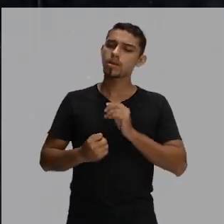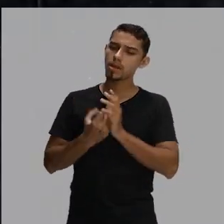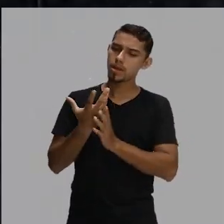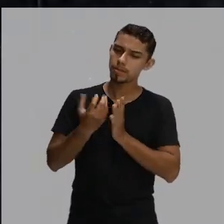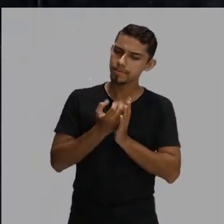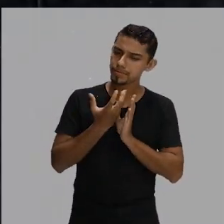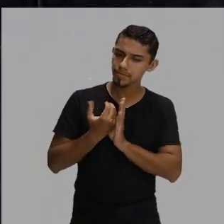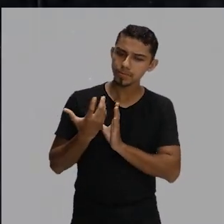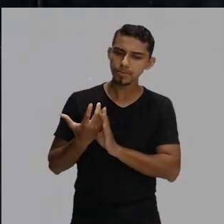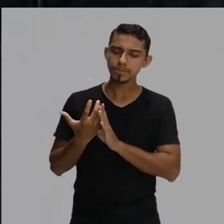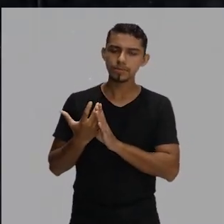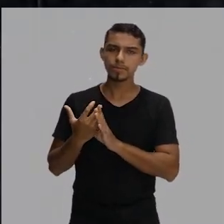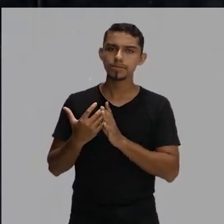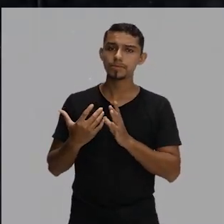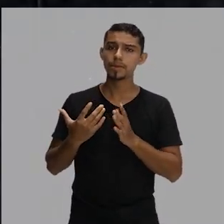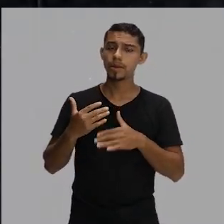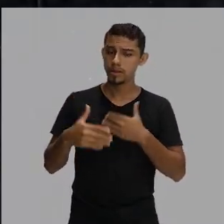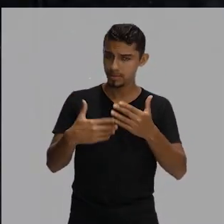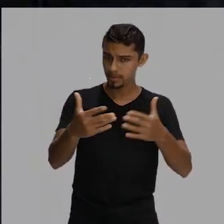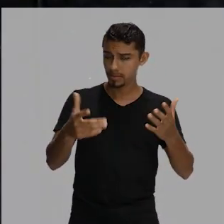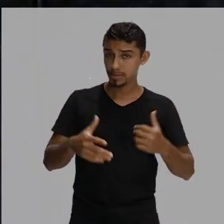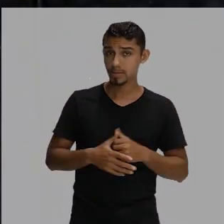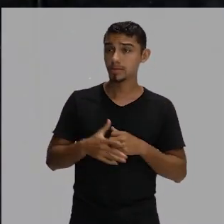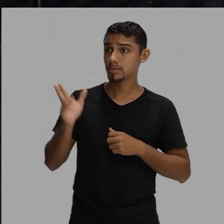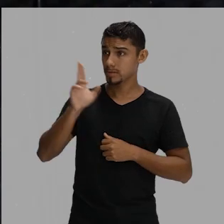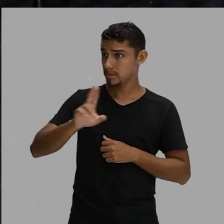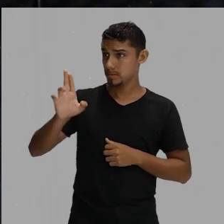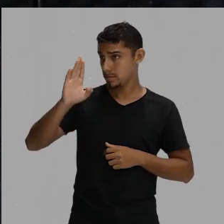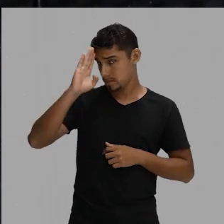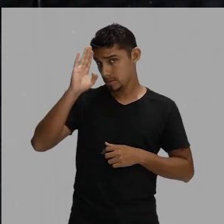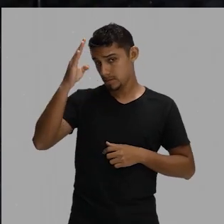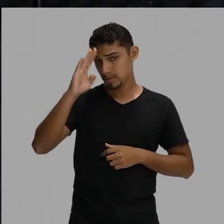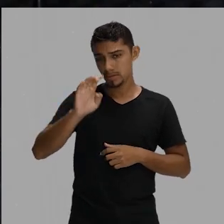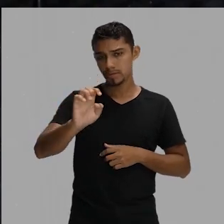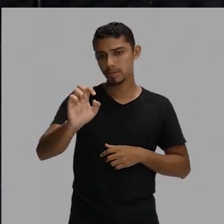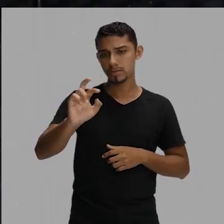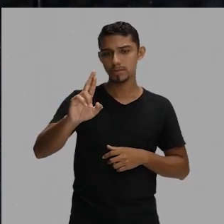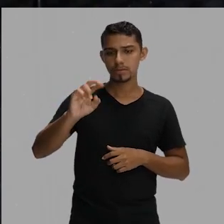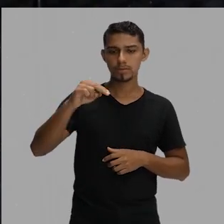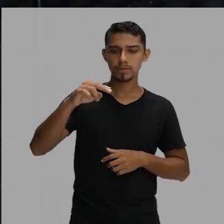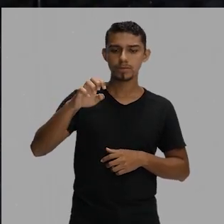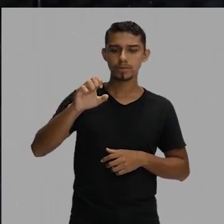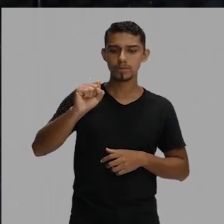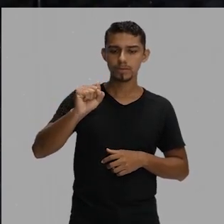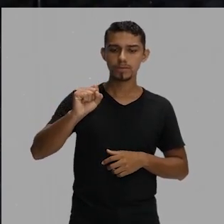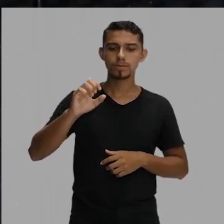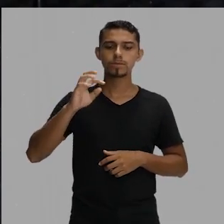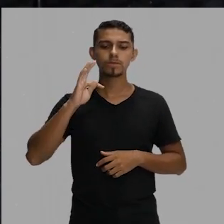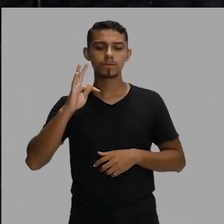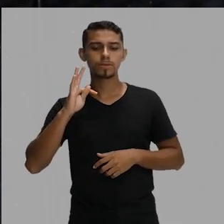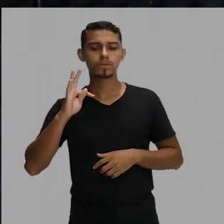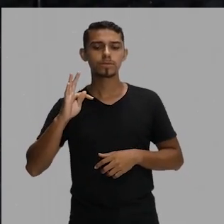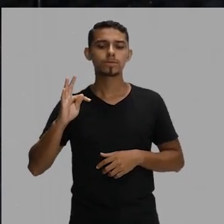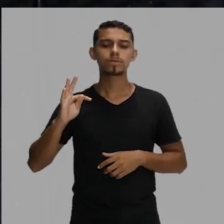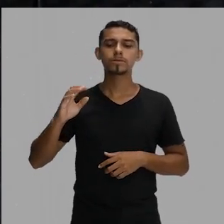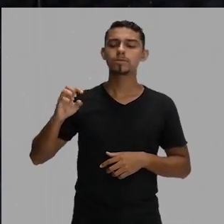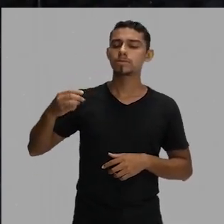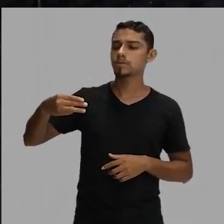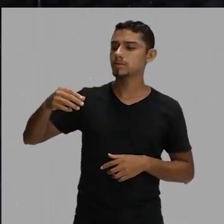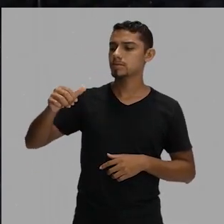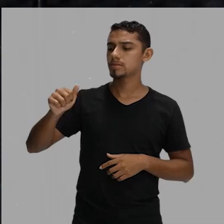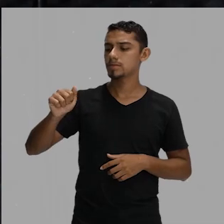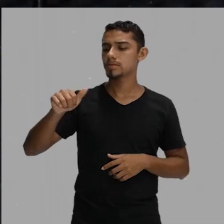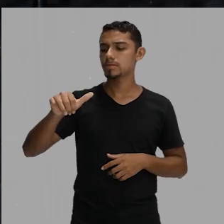produzirem descendentes férteis. Então, se eu utilizo esse princípio do Ernest Mayr, eu não posso dizer que esses indivíduos